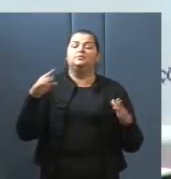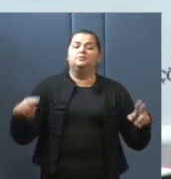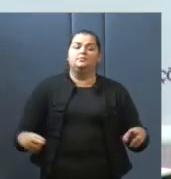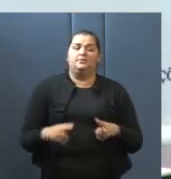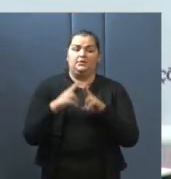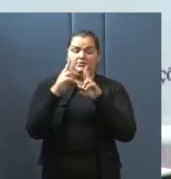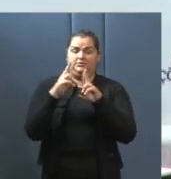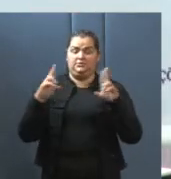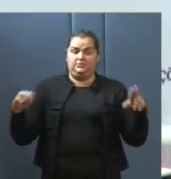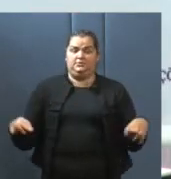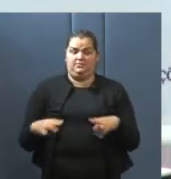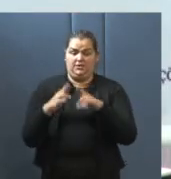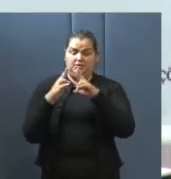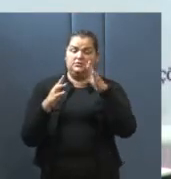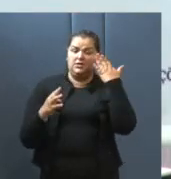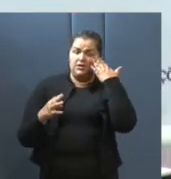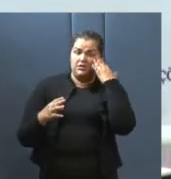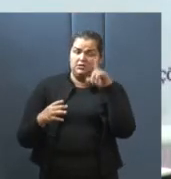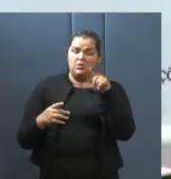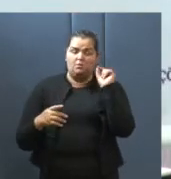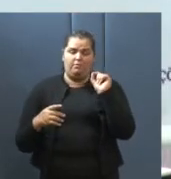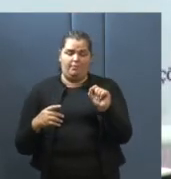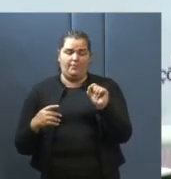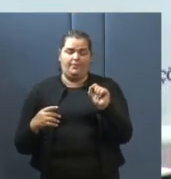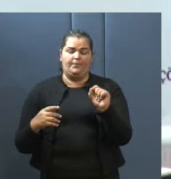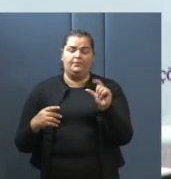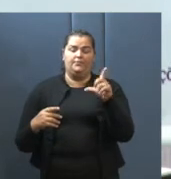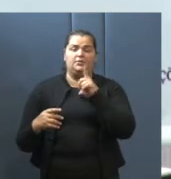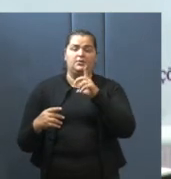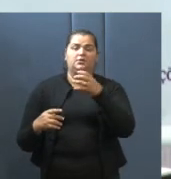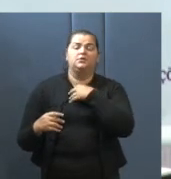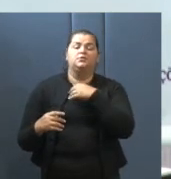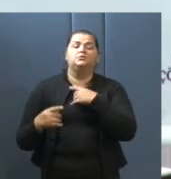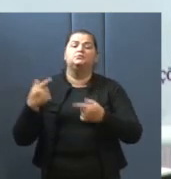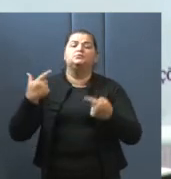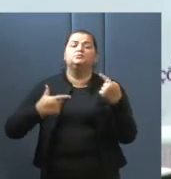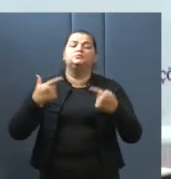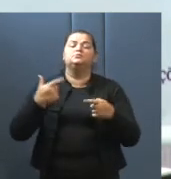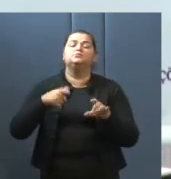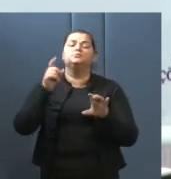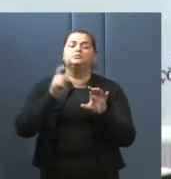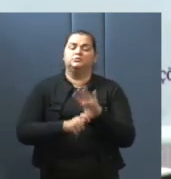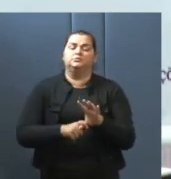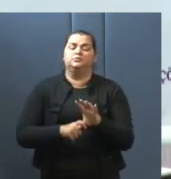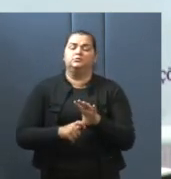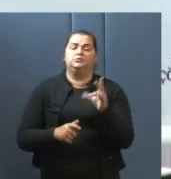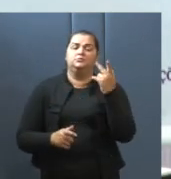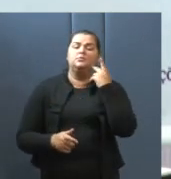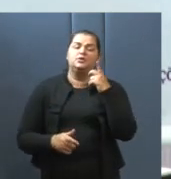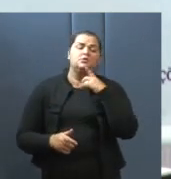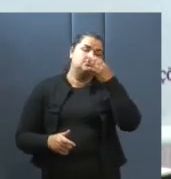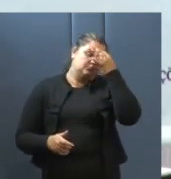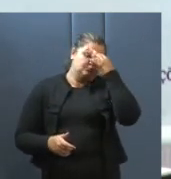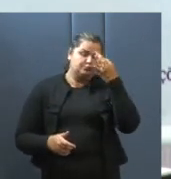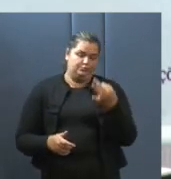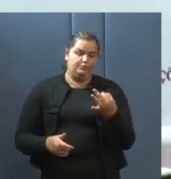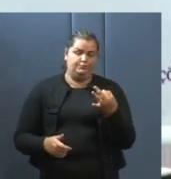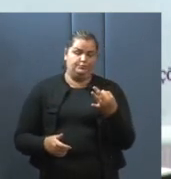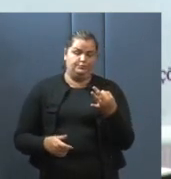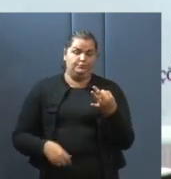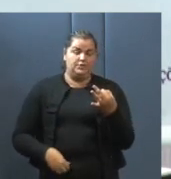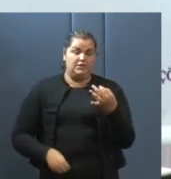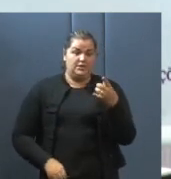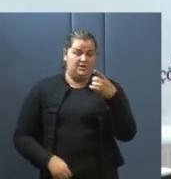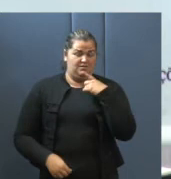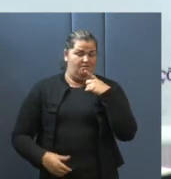Clube de Paris entende-se como foro de discussão de débito e dívida soberana. A gente tem